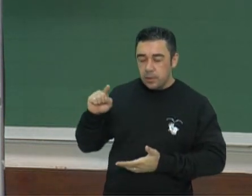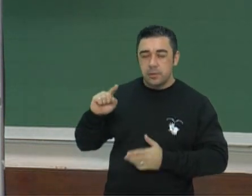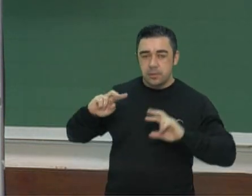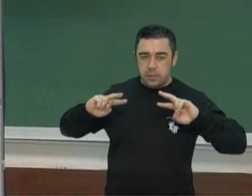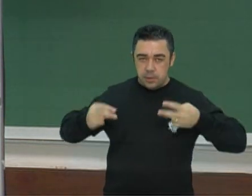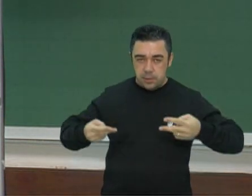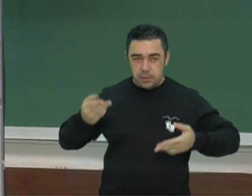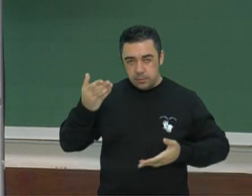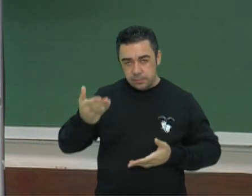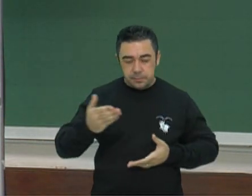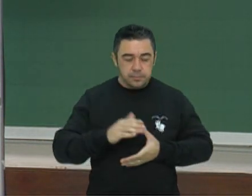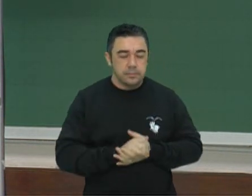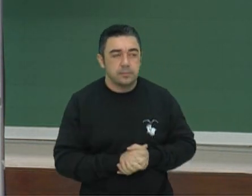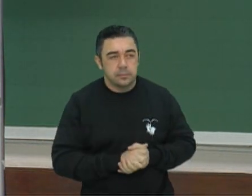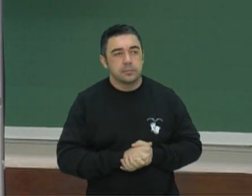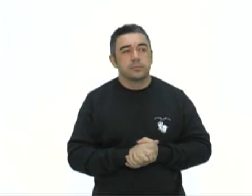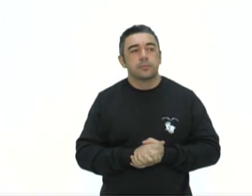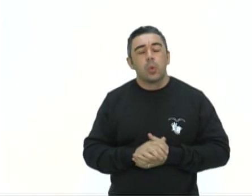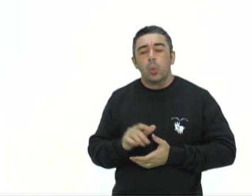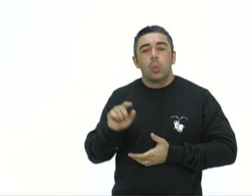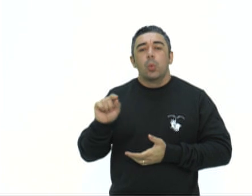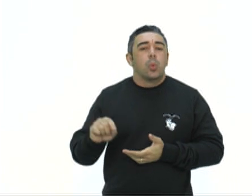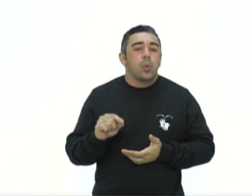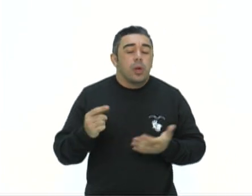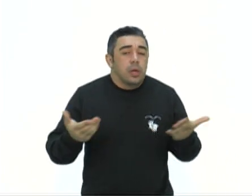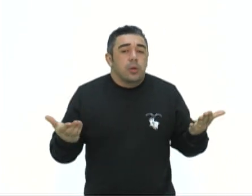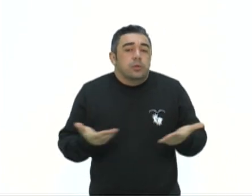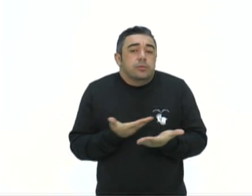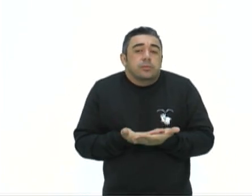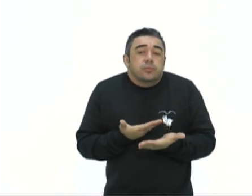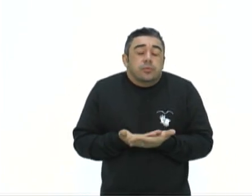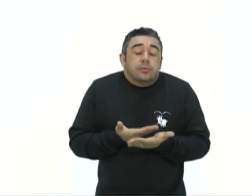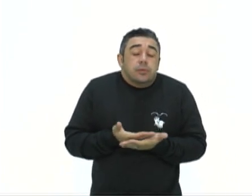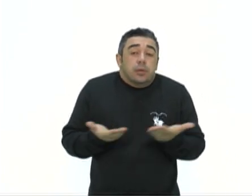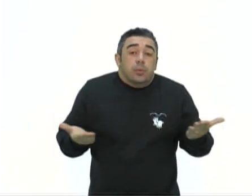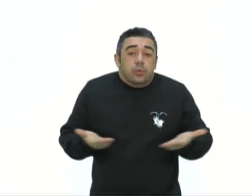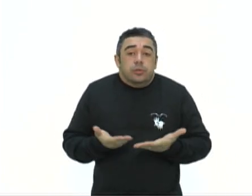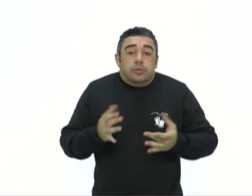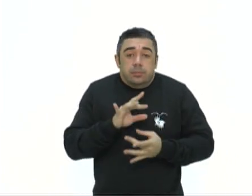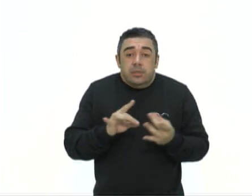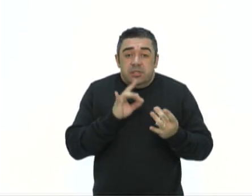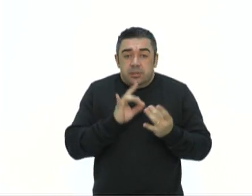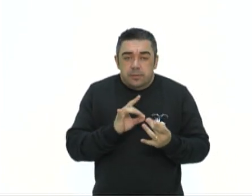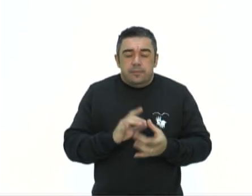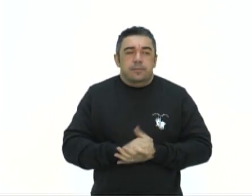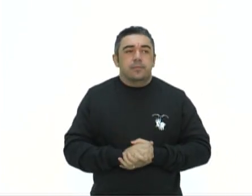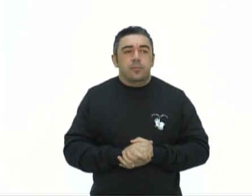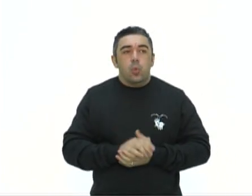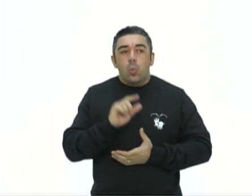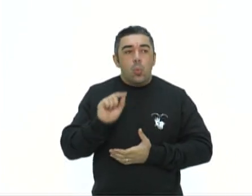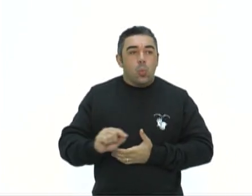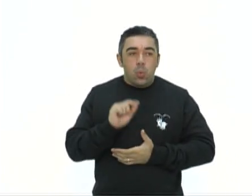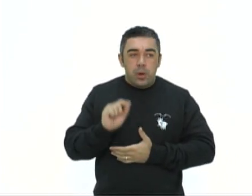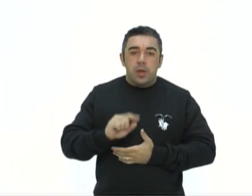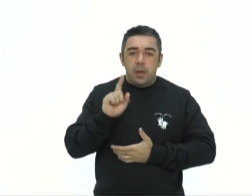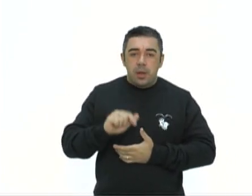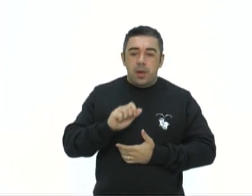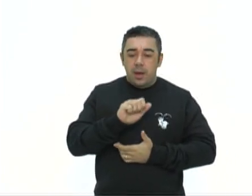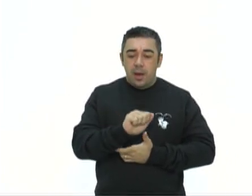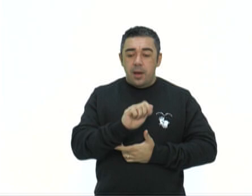no slide mesmo, tá? Mas o que vamos ver nessa aula de hoje, tá? O que é o tecido